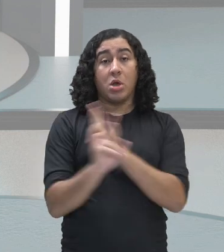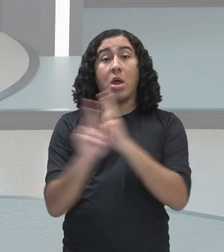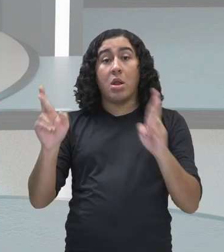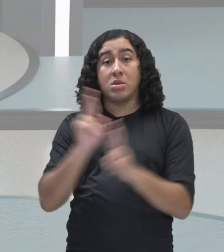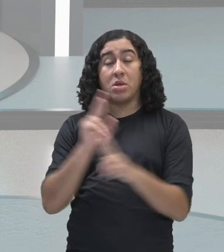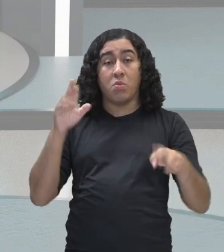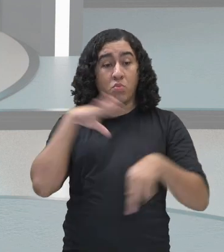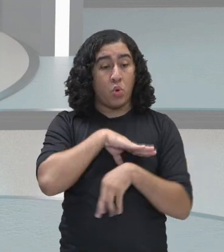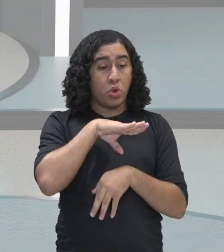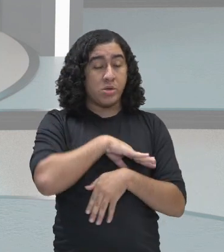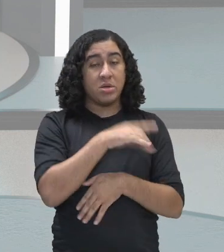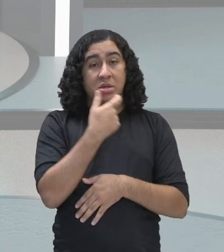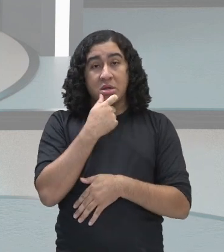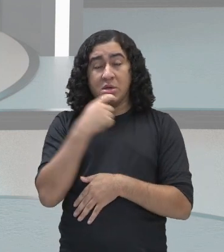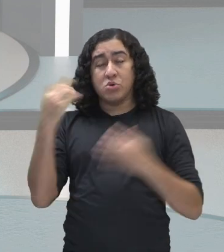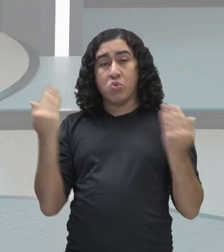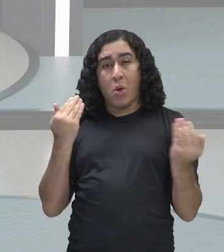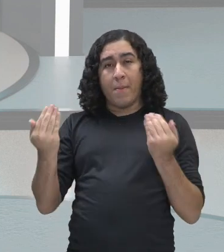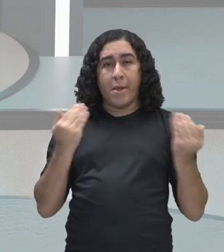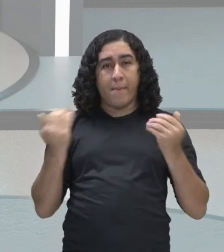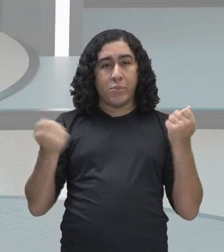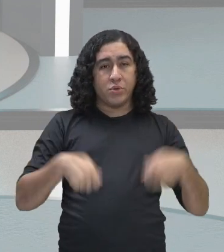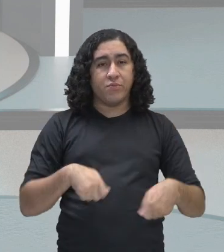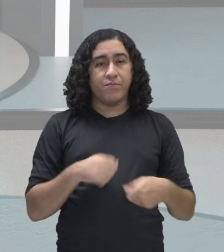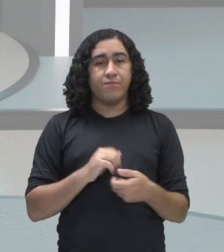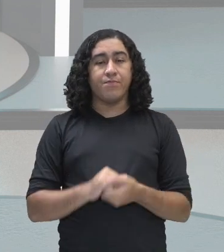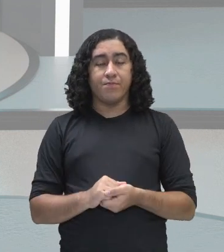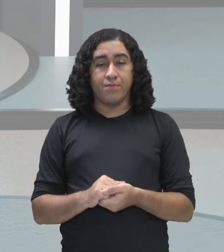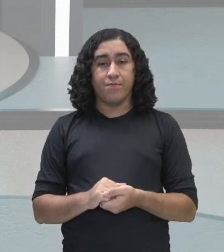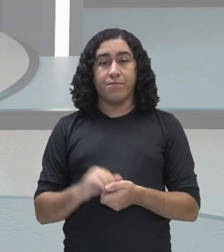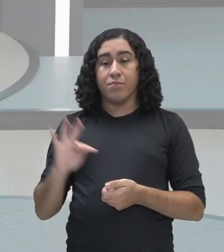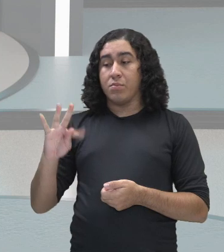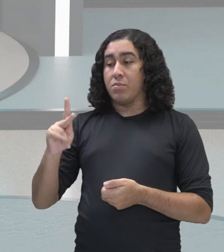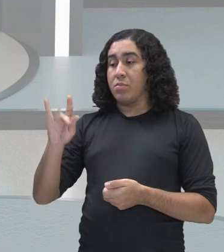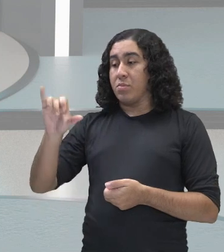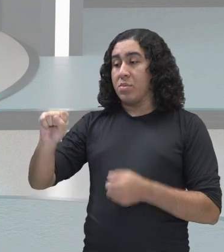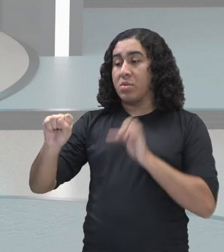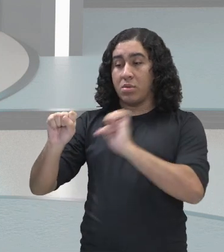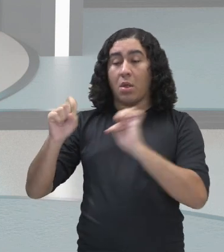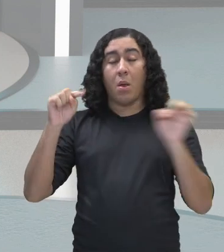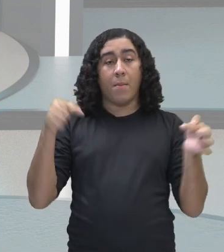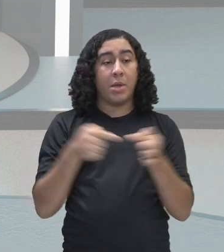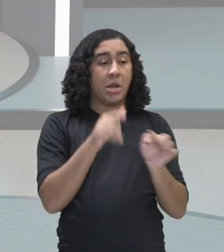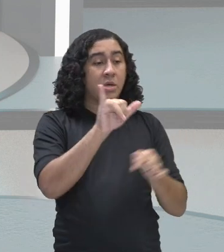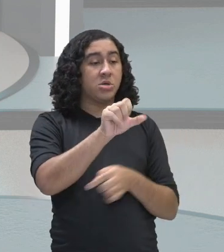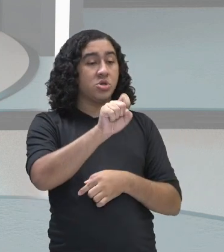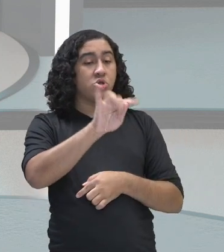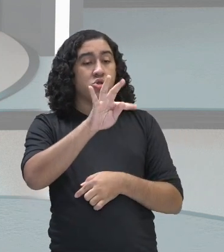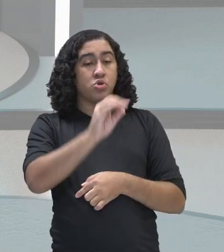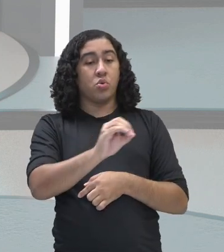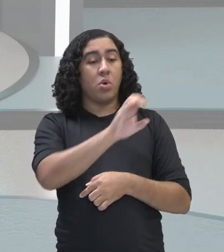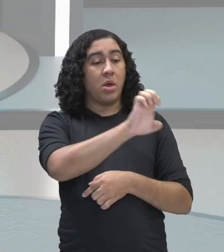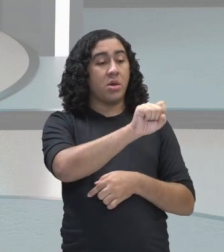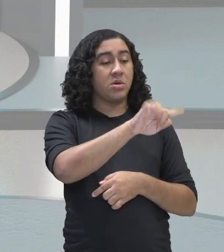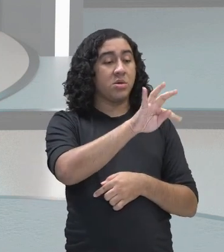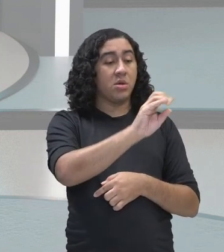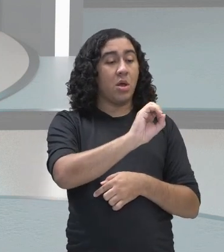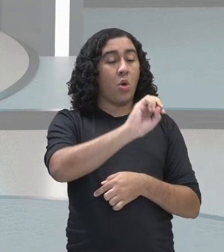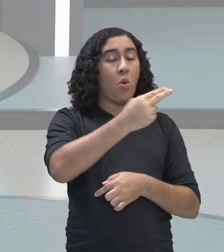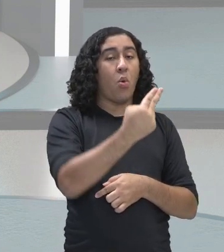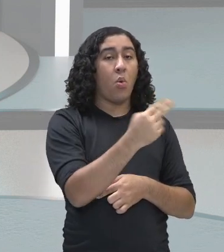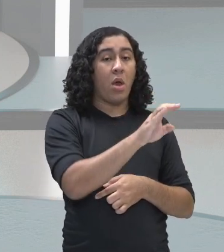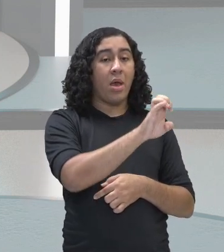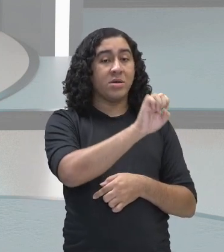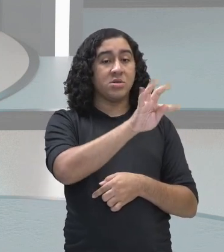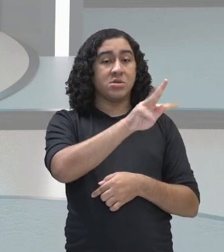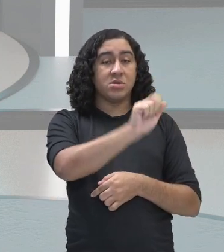o outro. Então, o this, ele equivale a isto, este ou esta. Repare que na língua portuguesa